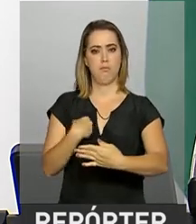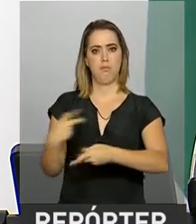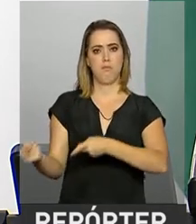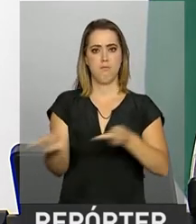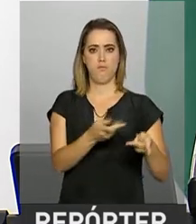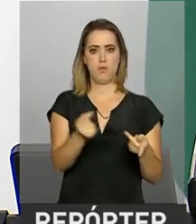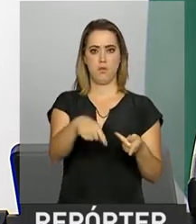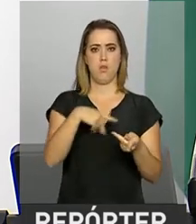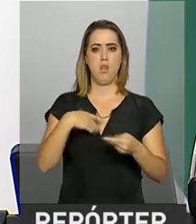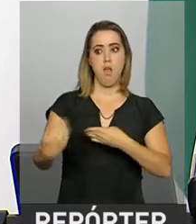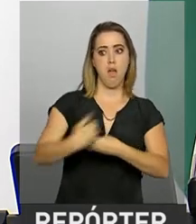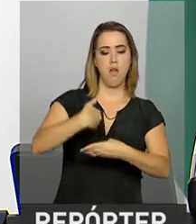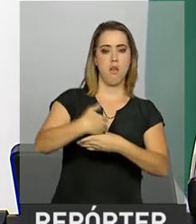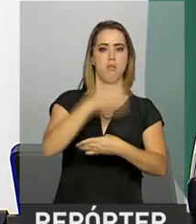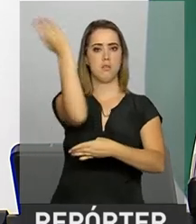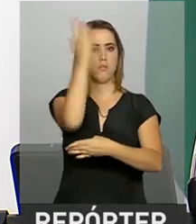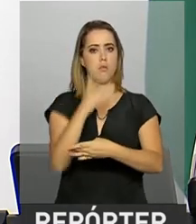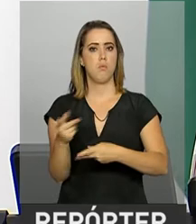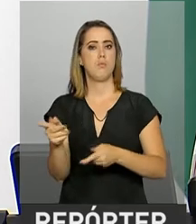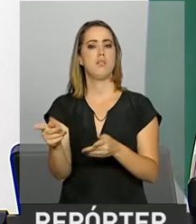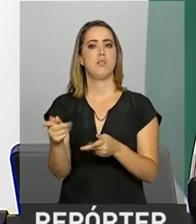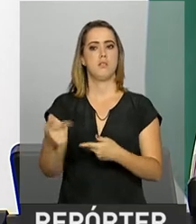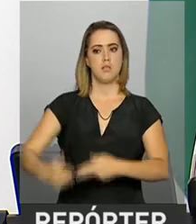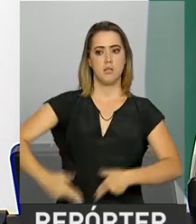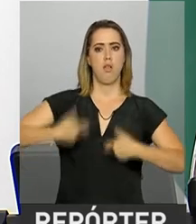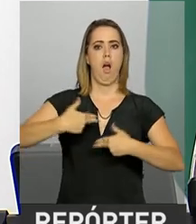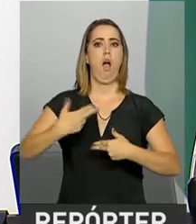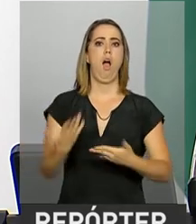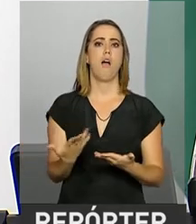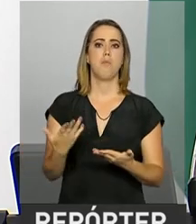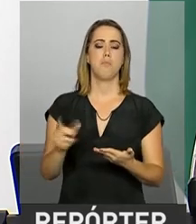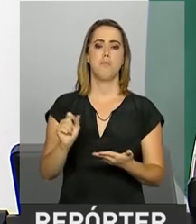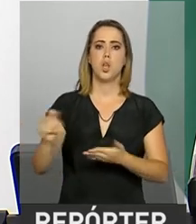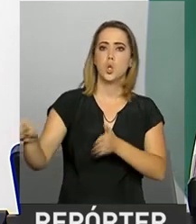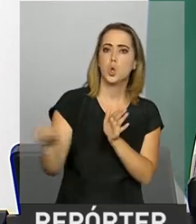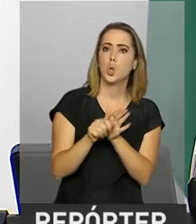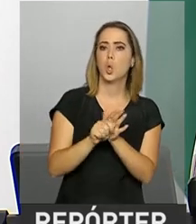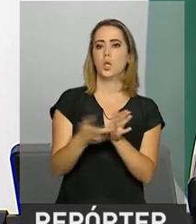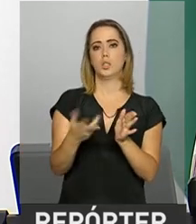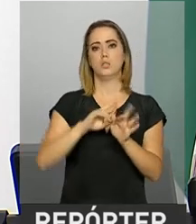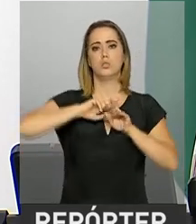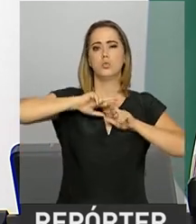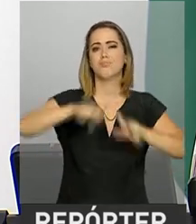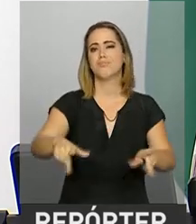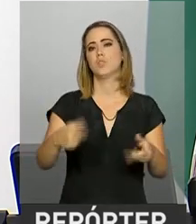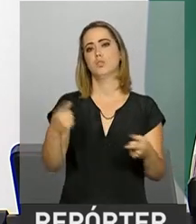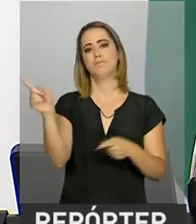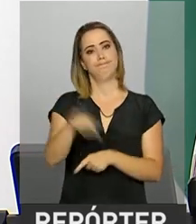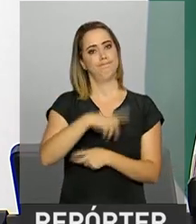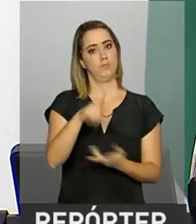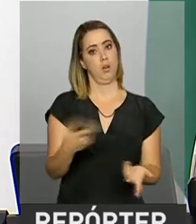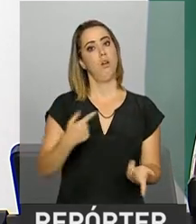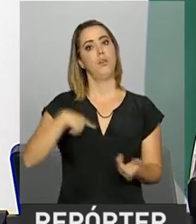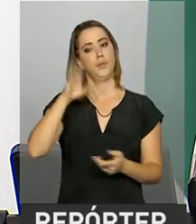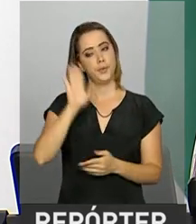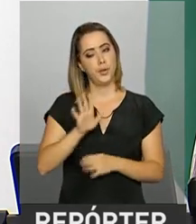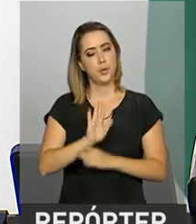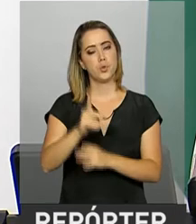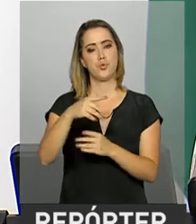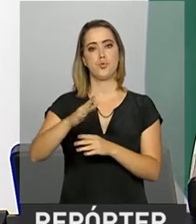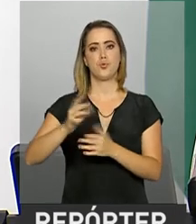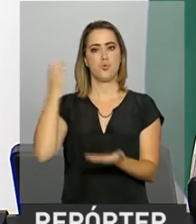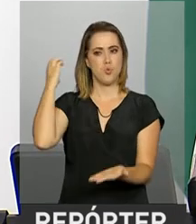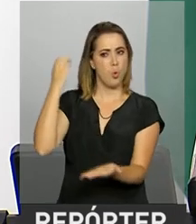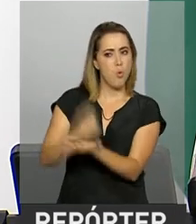armas entram droga entra mais variados contrabando que é um alimento para o crime